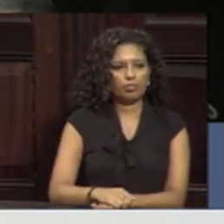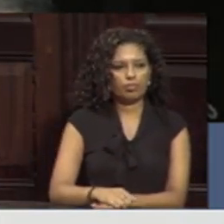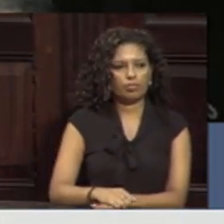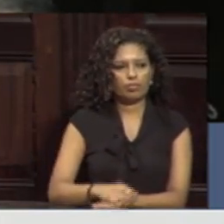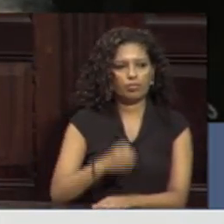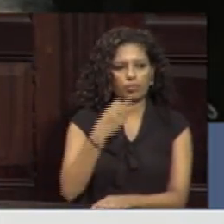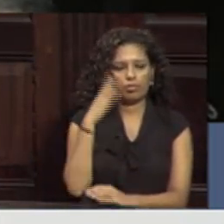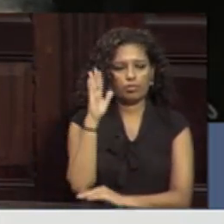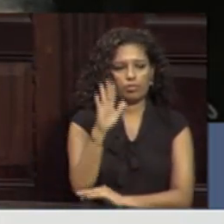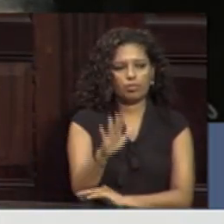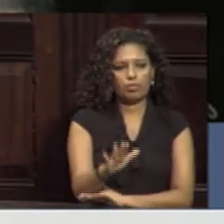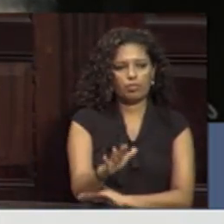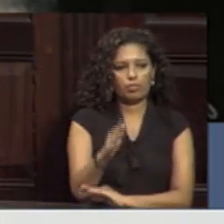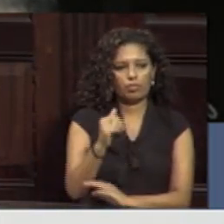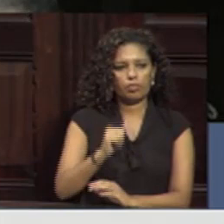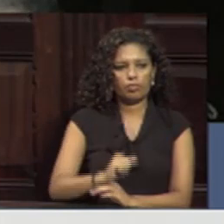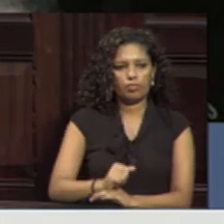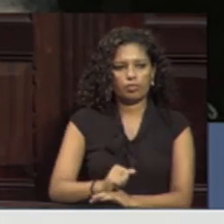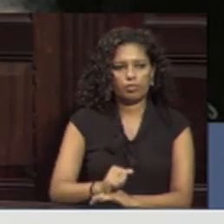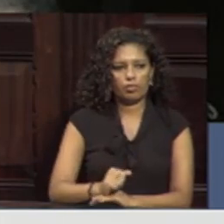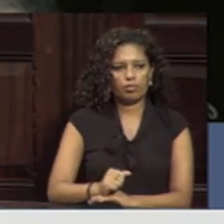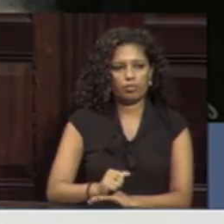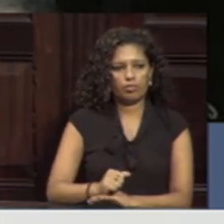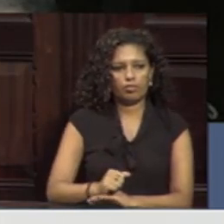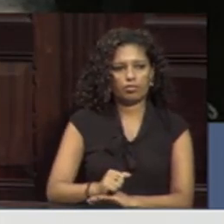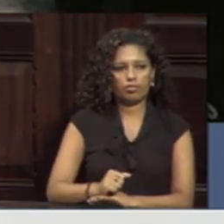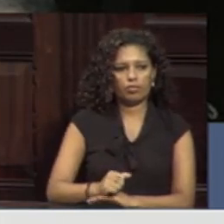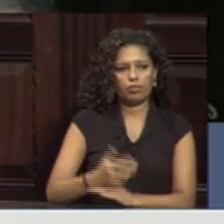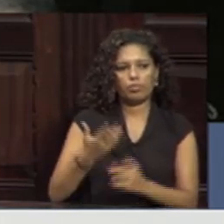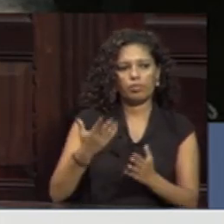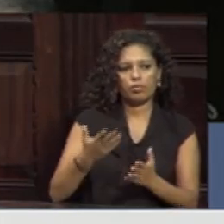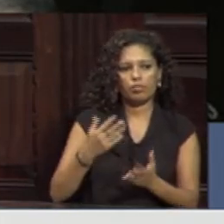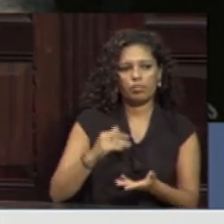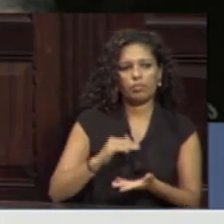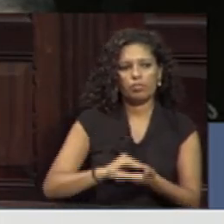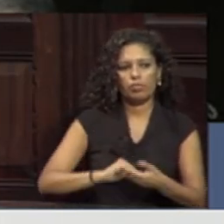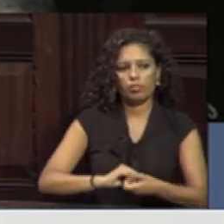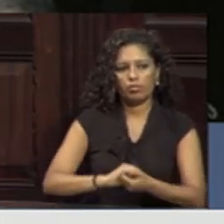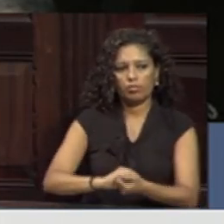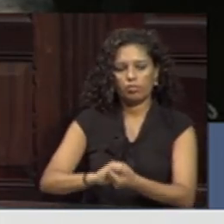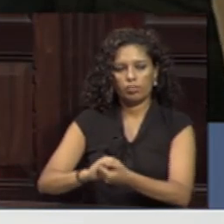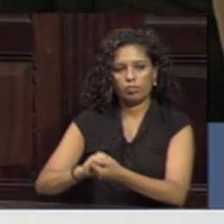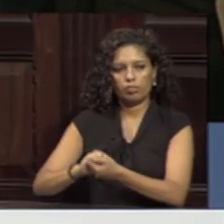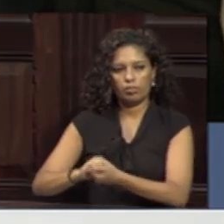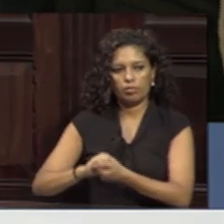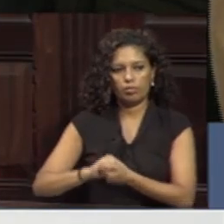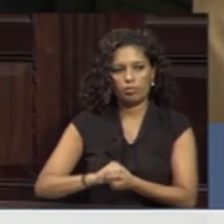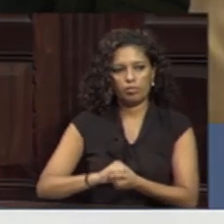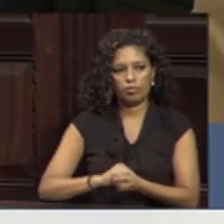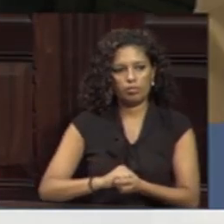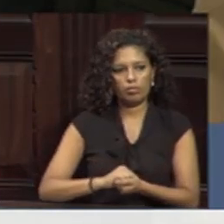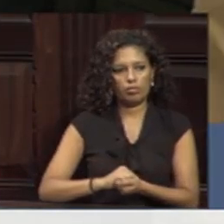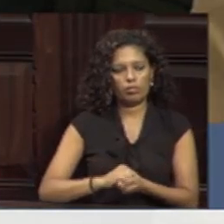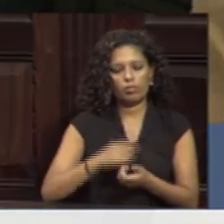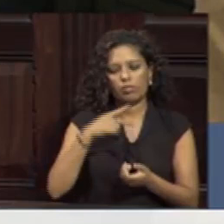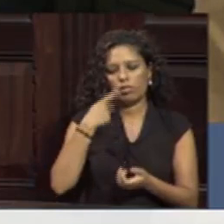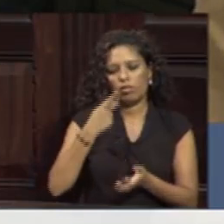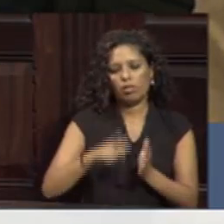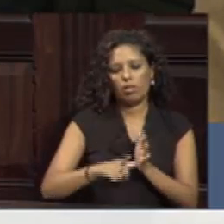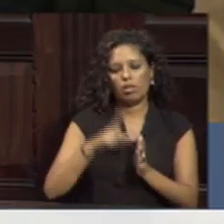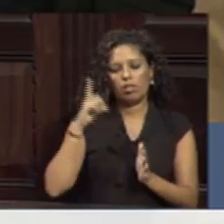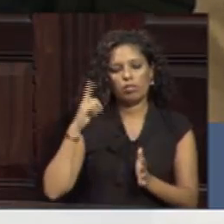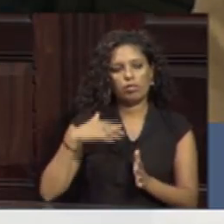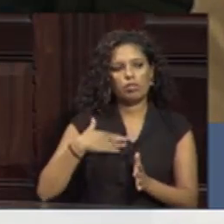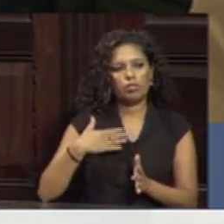Boa tarde a todas e todos. Eu queria cumprimentar todos aqueles que me antecederam nesse plenário,